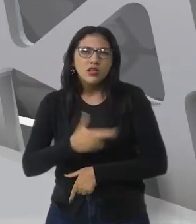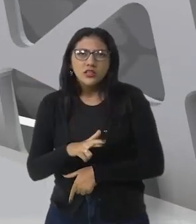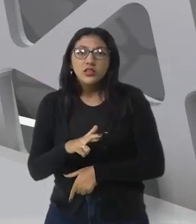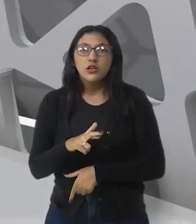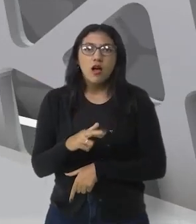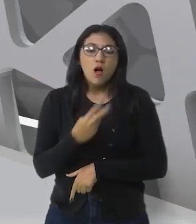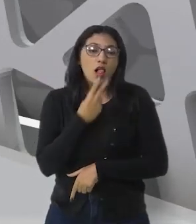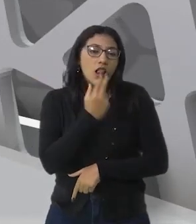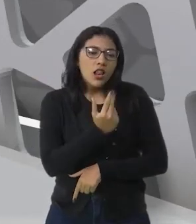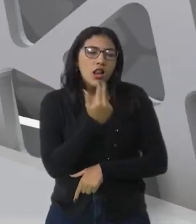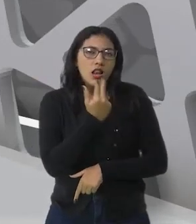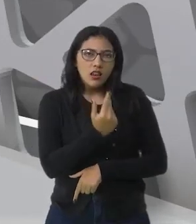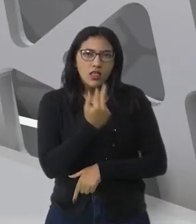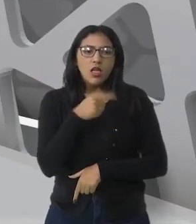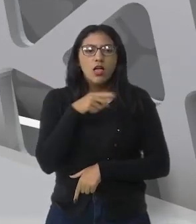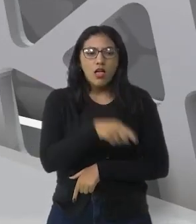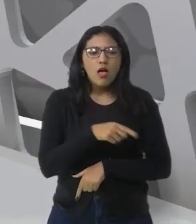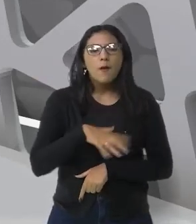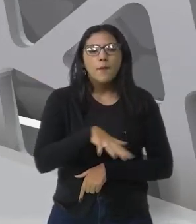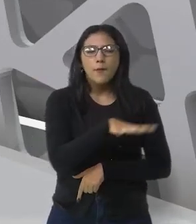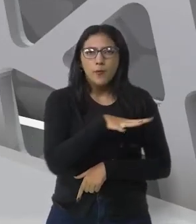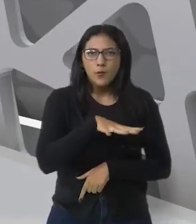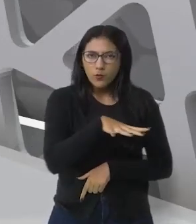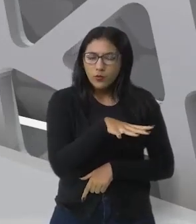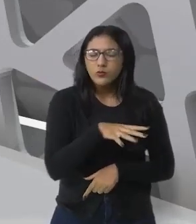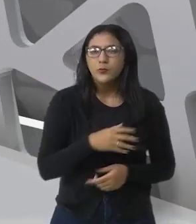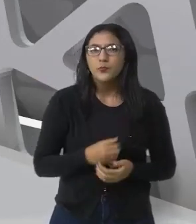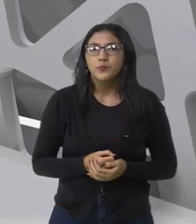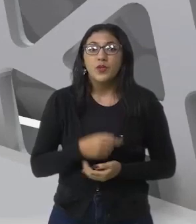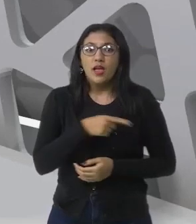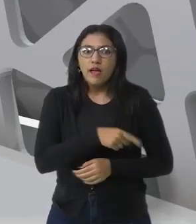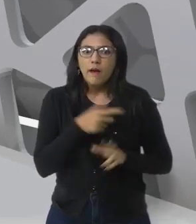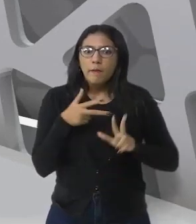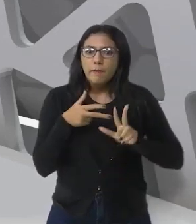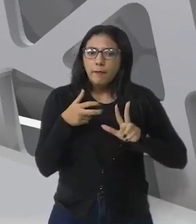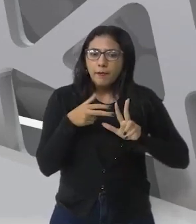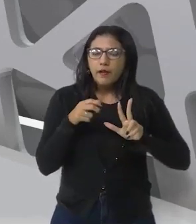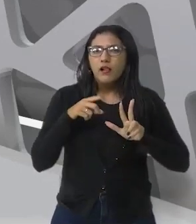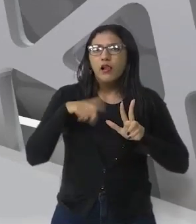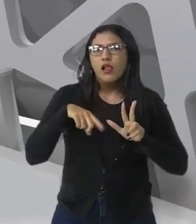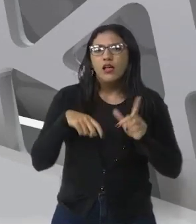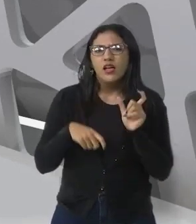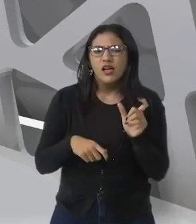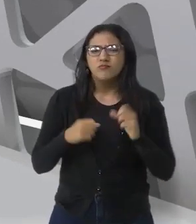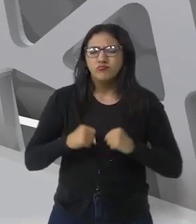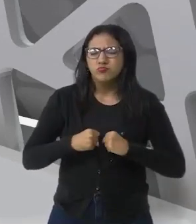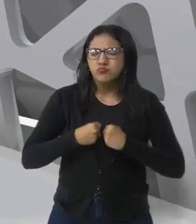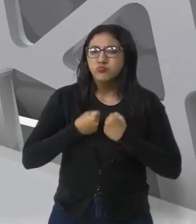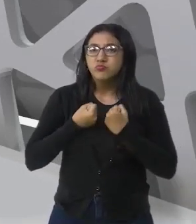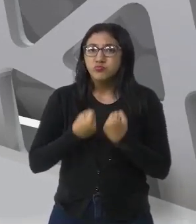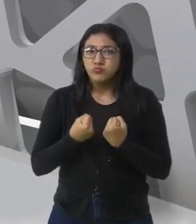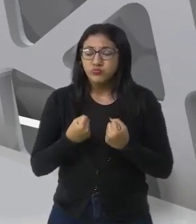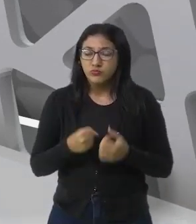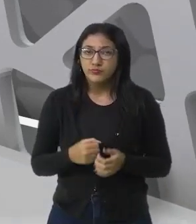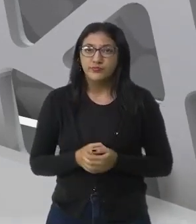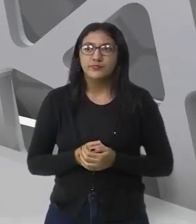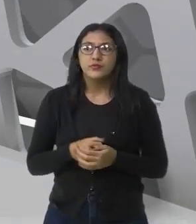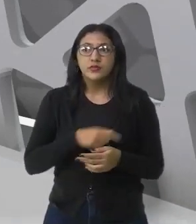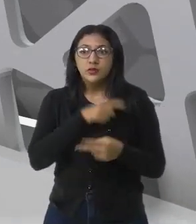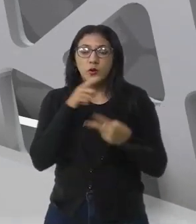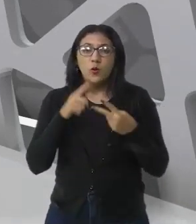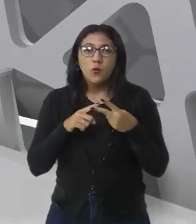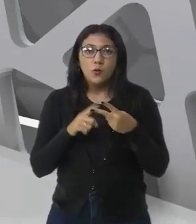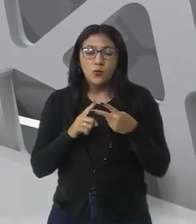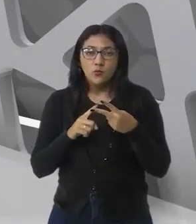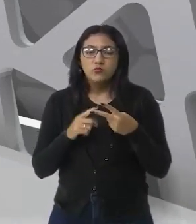o seu idioma a essas populações. Então, os indígenas se veem como povos ressurgentes. Já existem também